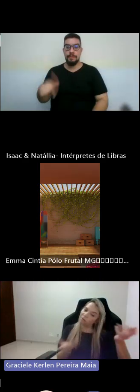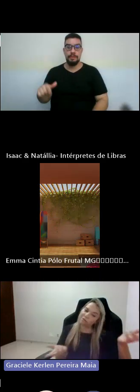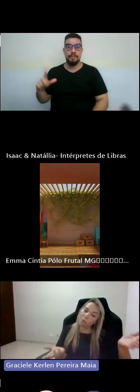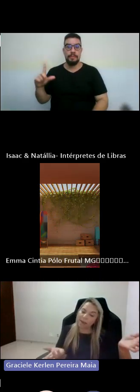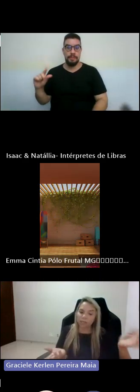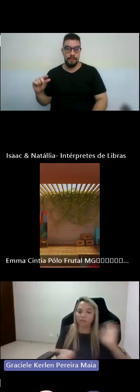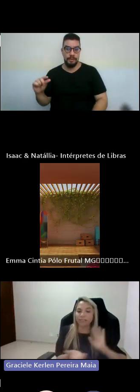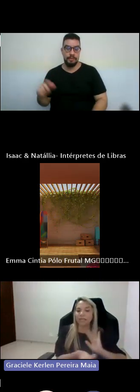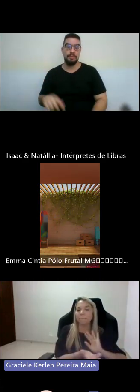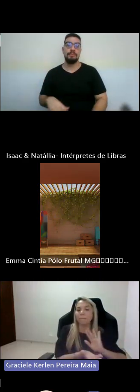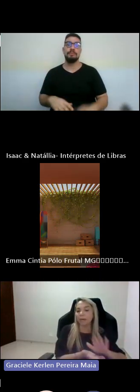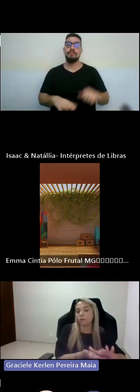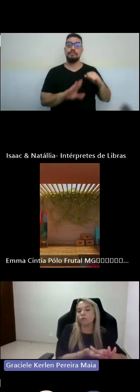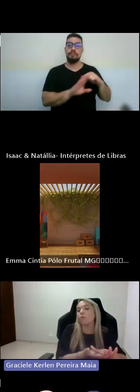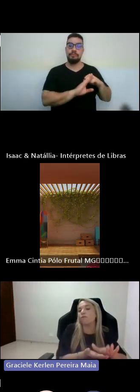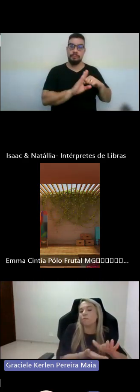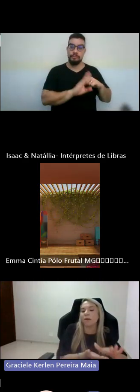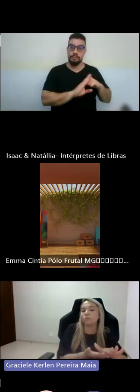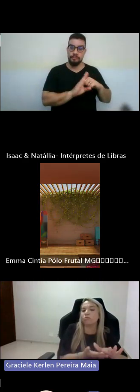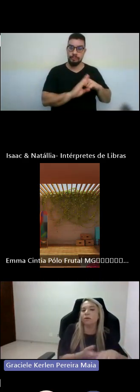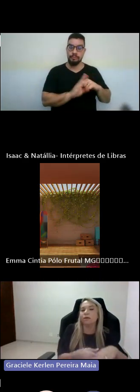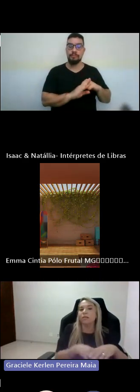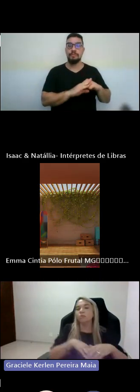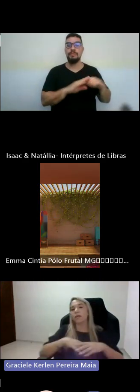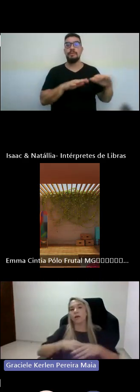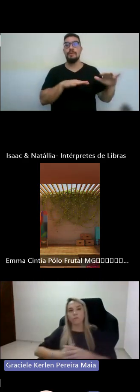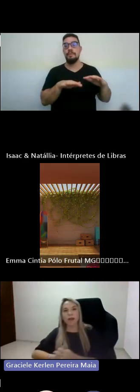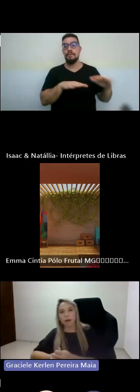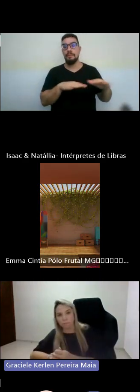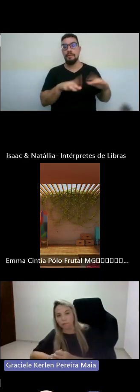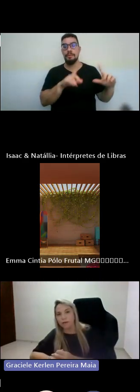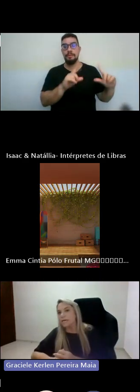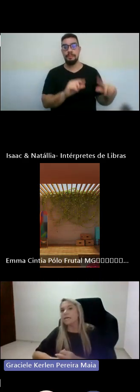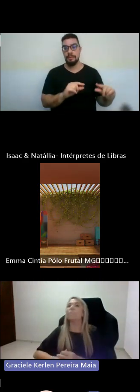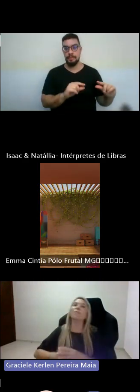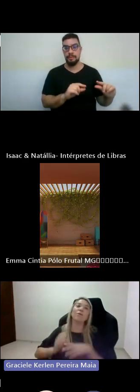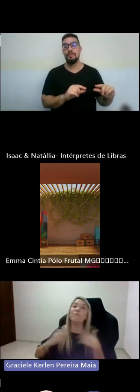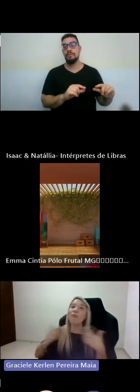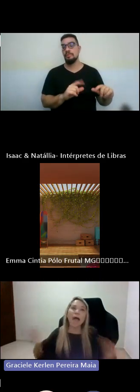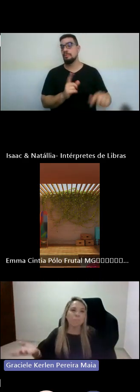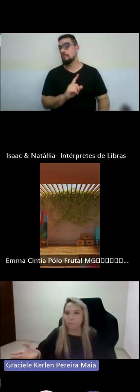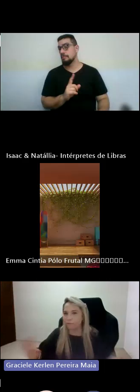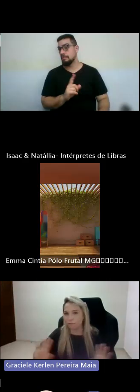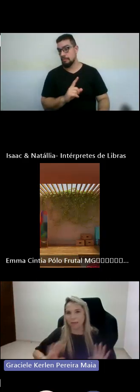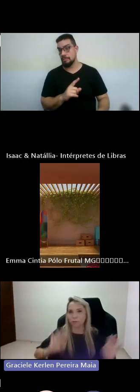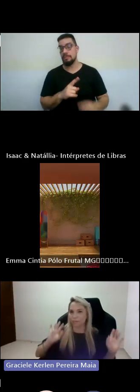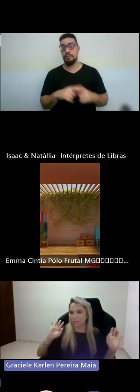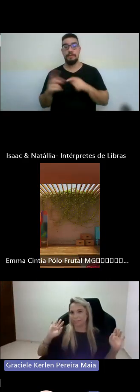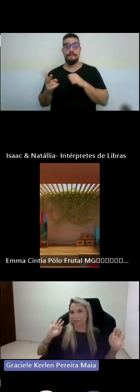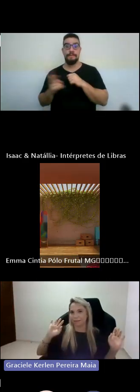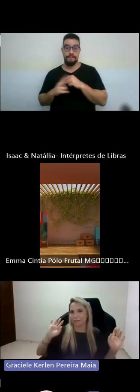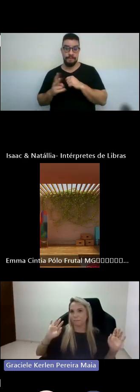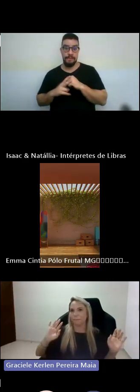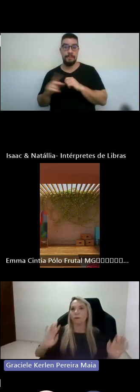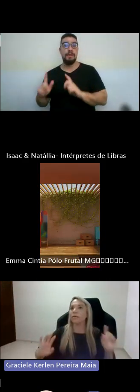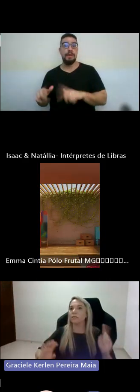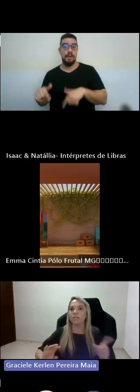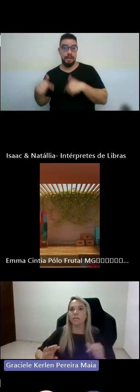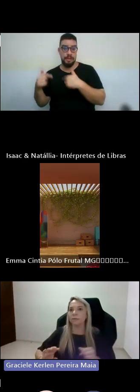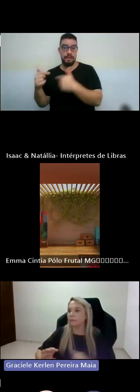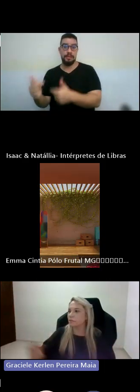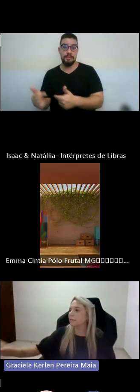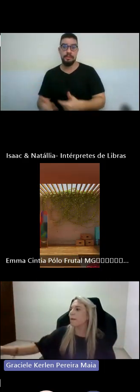substantivo provavelmente vai ter menos movimento do que o verbo, porque o verbo é movimento em si.